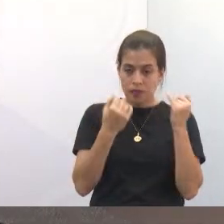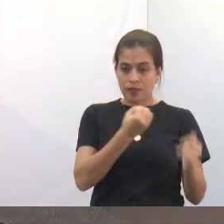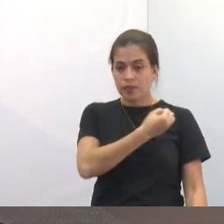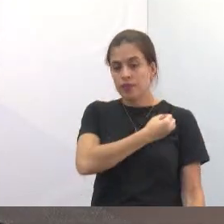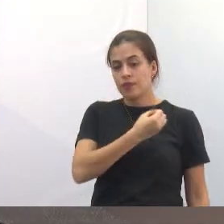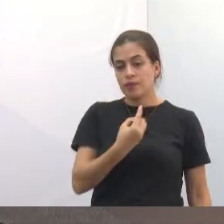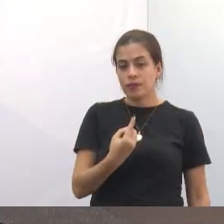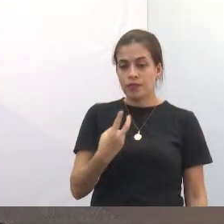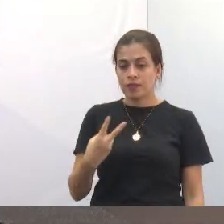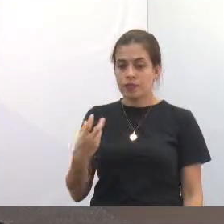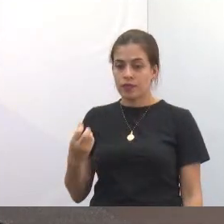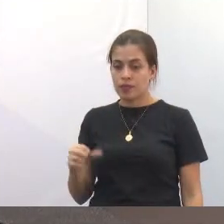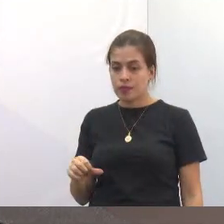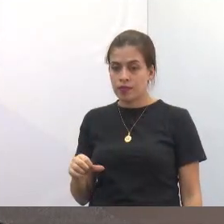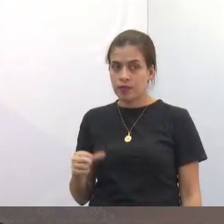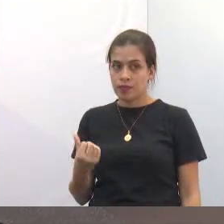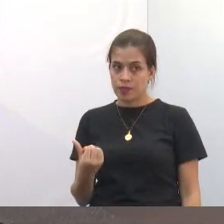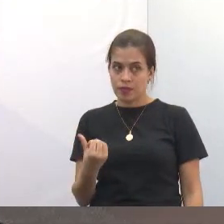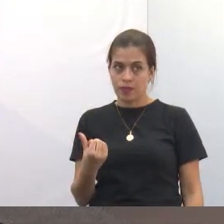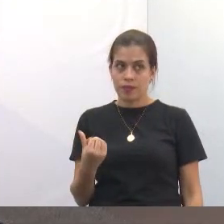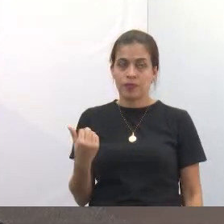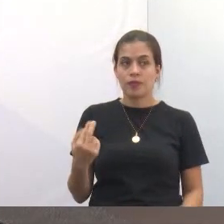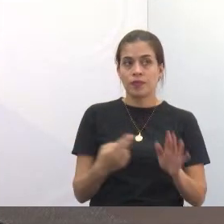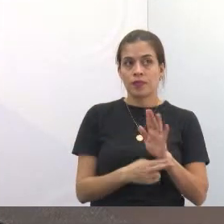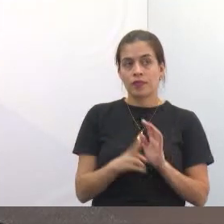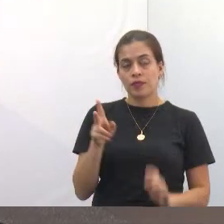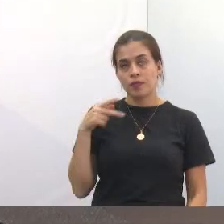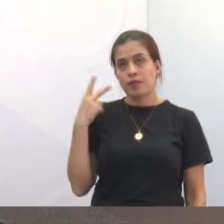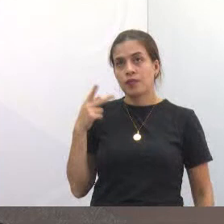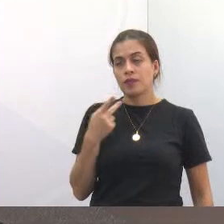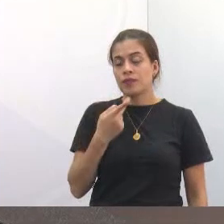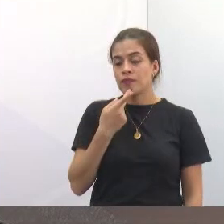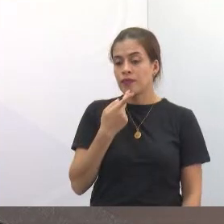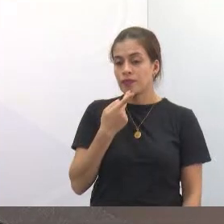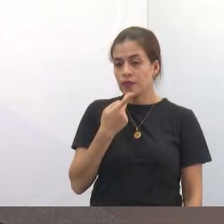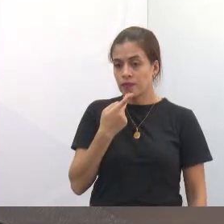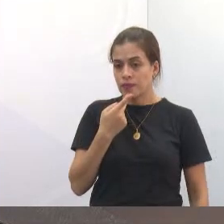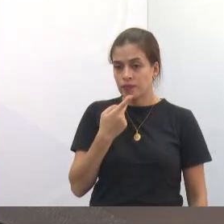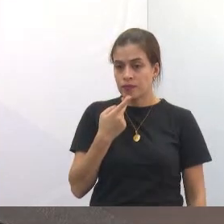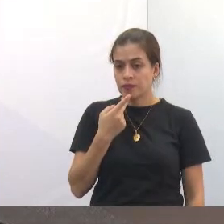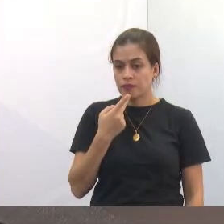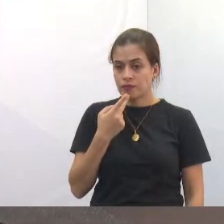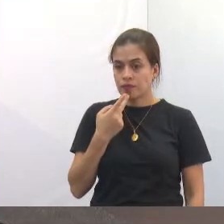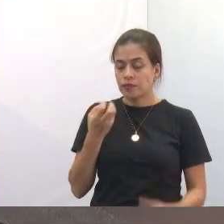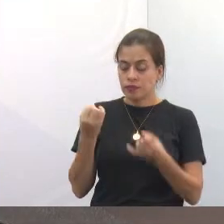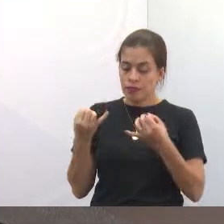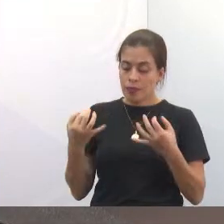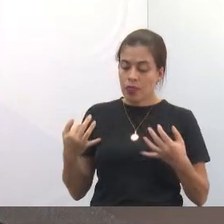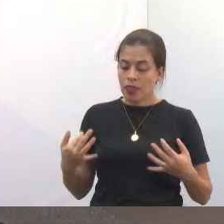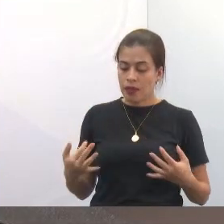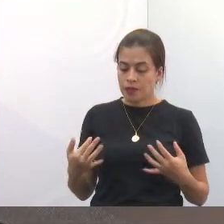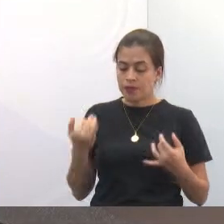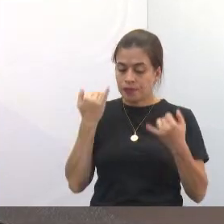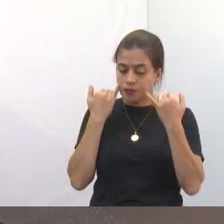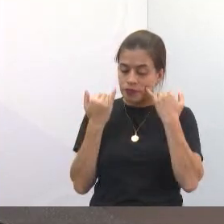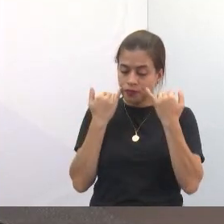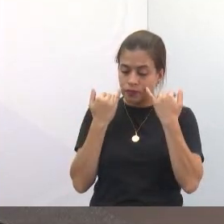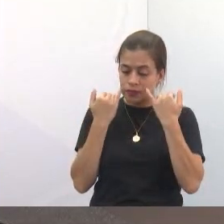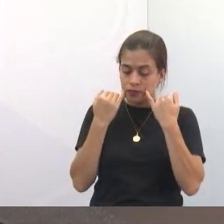número 126/2024, de autoria do vereador Hernande Barreto, venho prestar as seguintes informações. Segue o